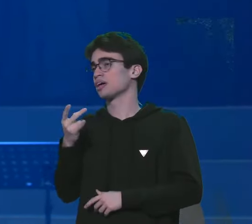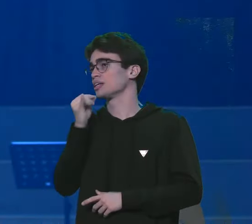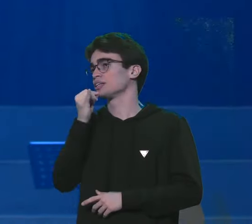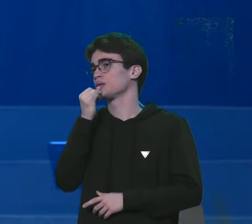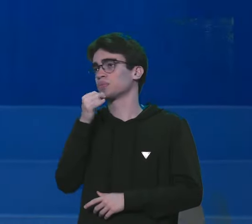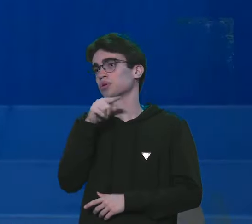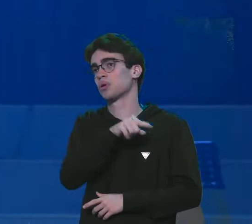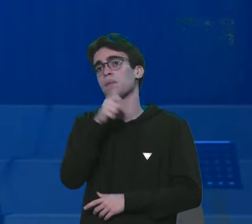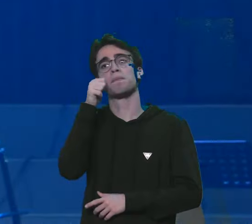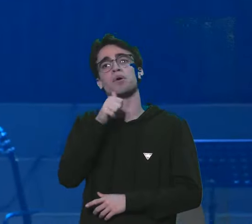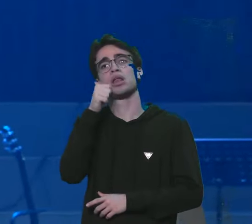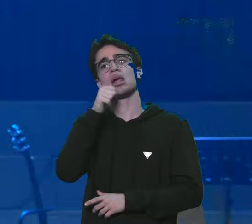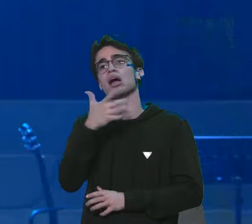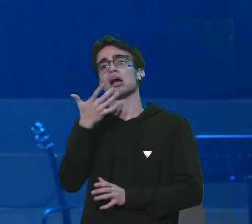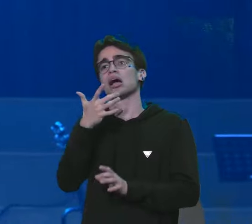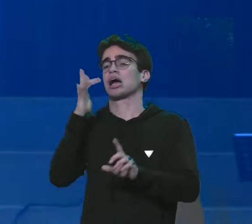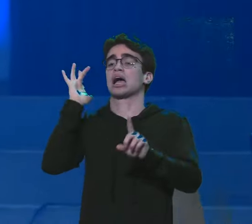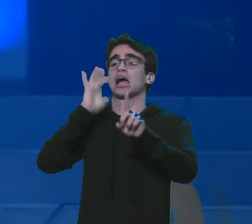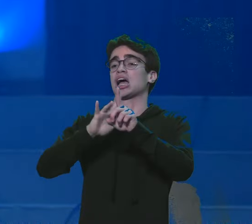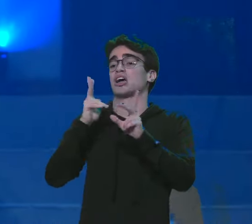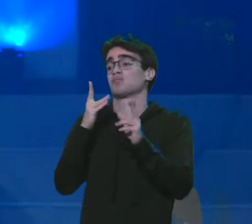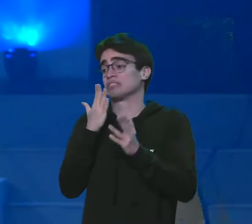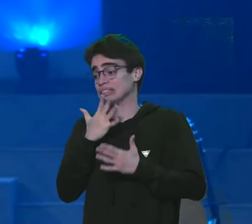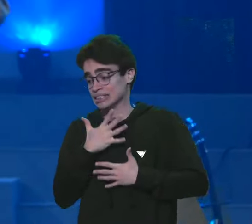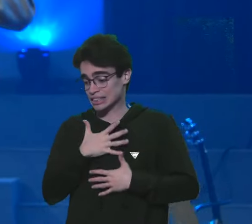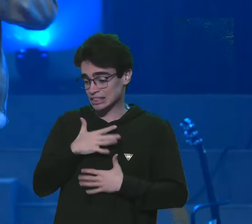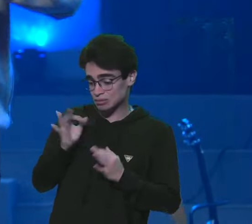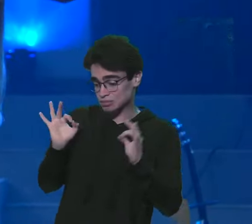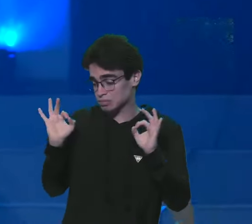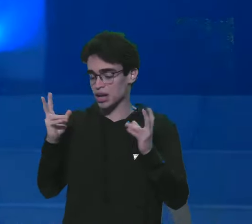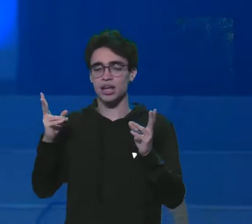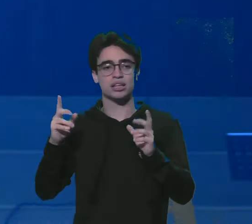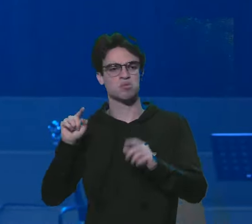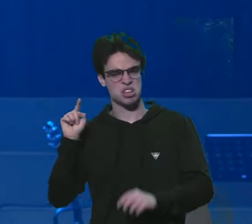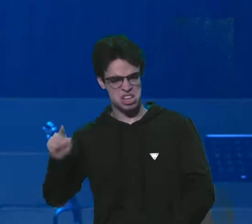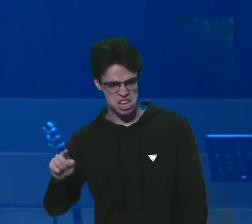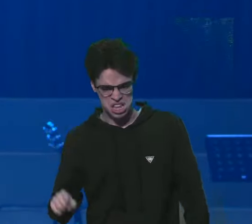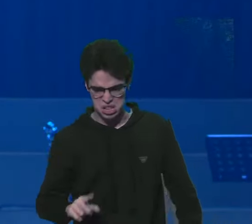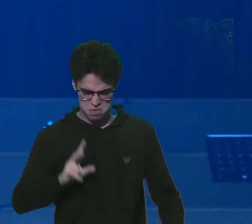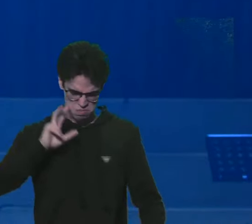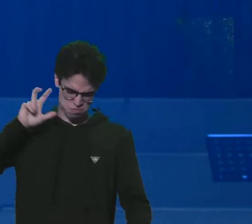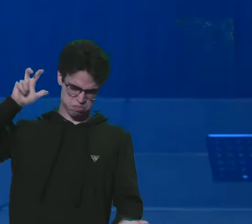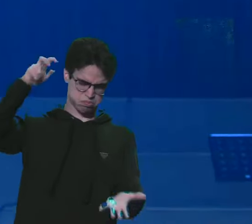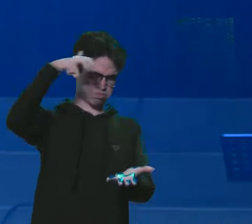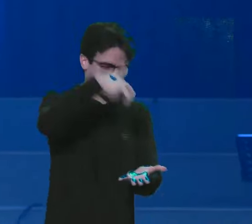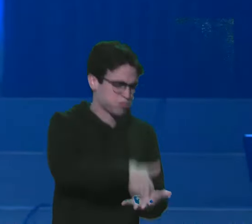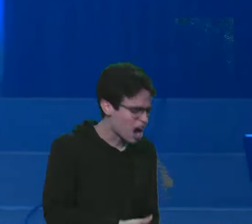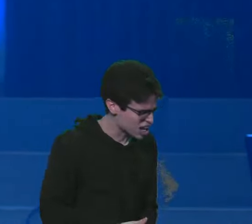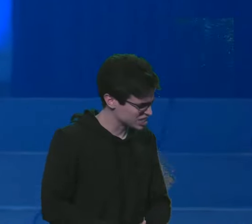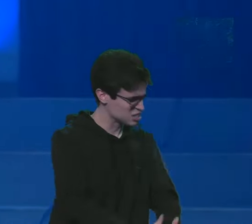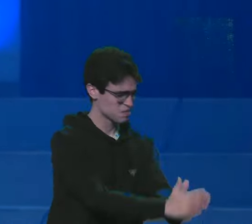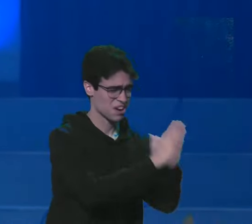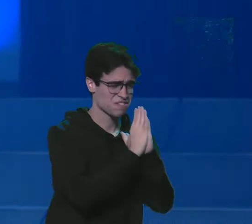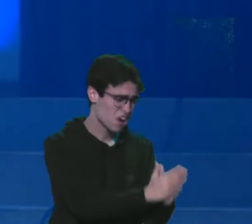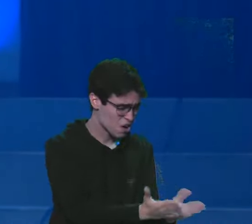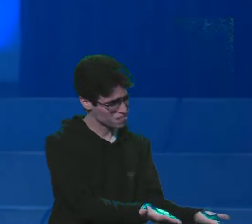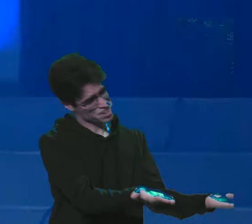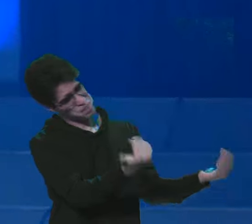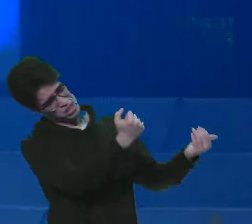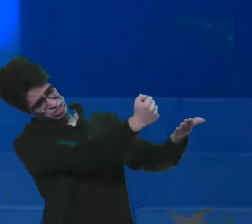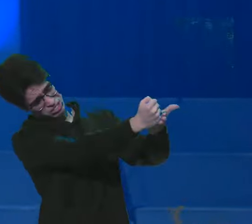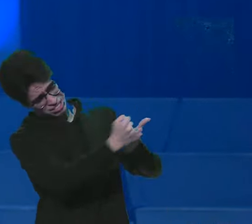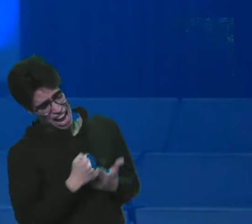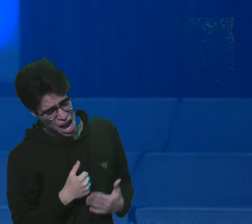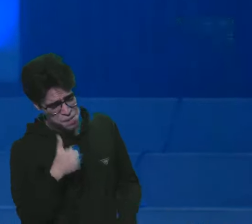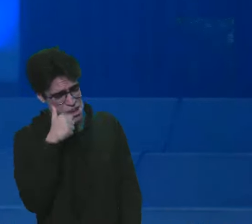igual a mulher que chegou devagarinho, sem ninguém perceber. Não, ele se prostra aos pés de Jesus e fala, Jesus, vem me ajudar. A